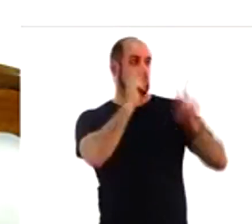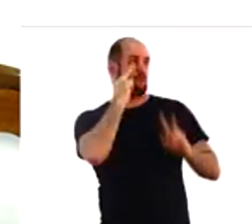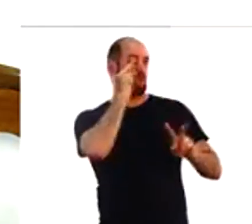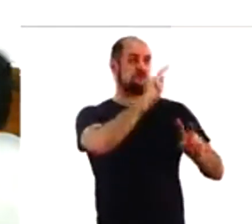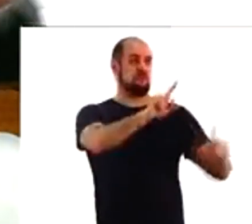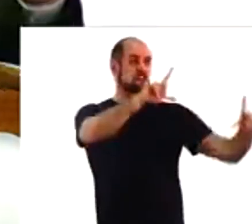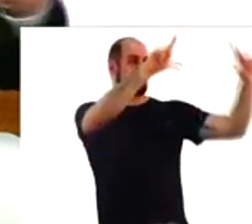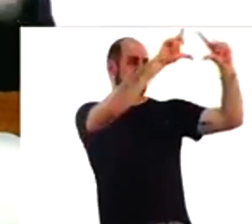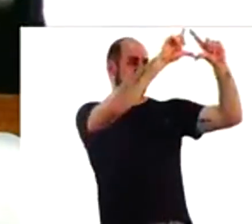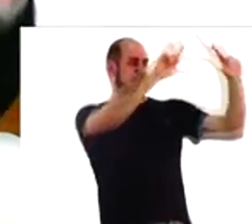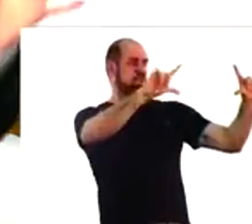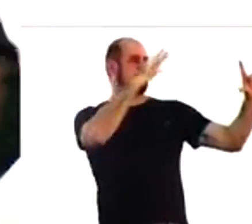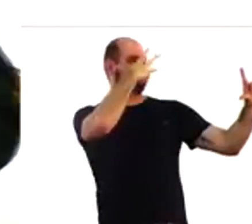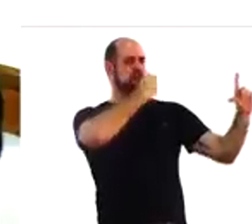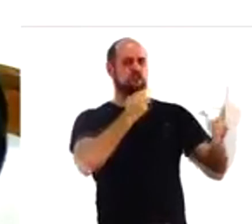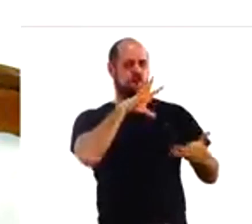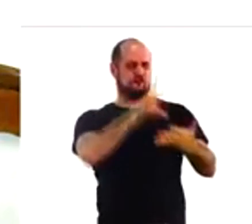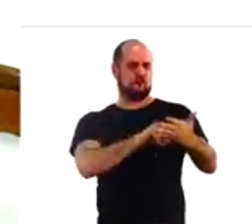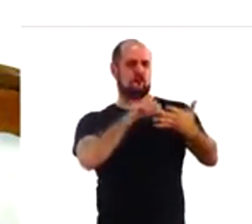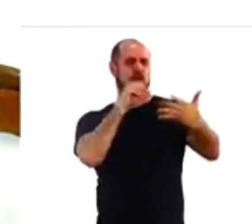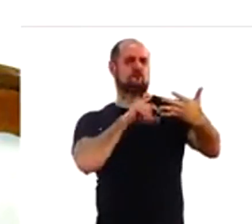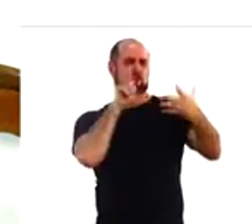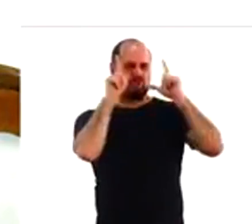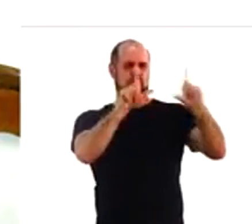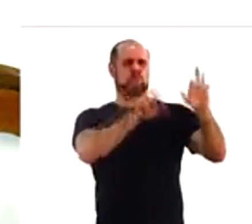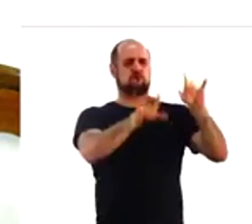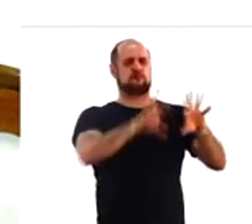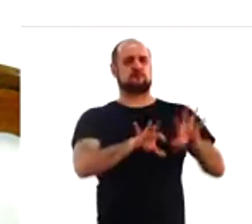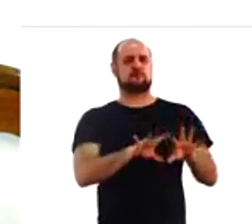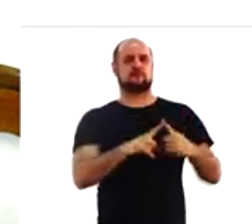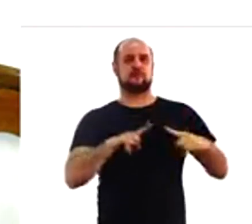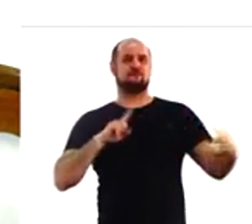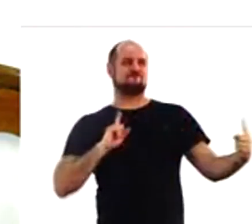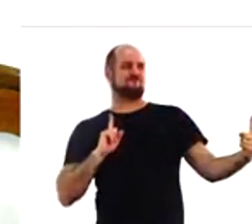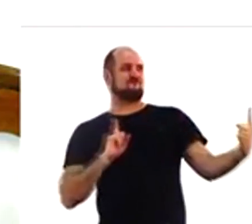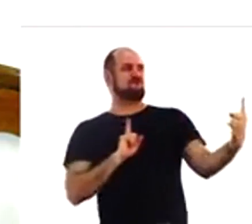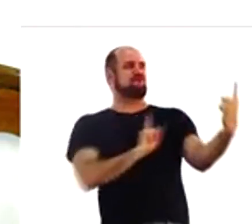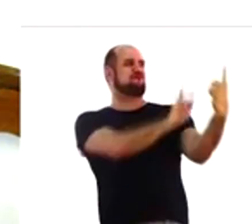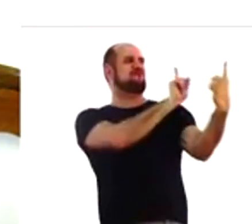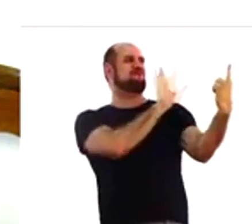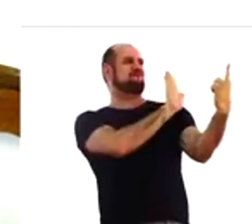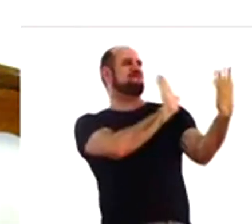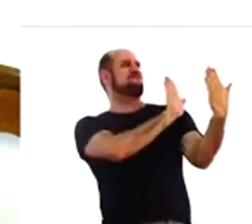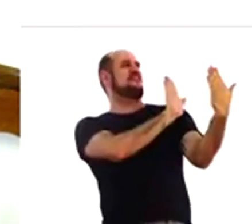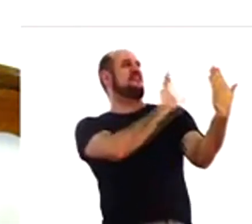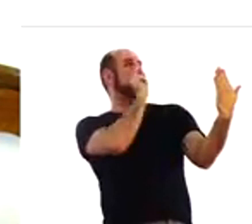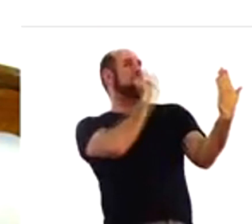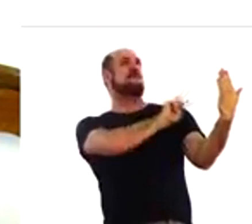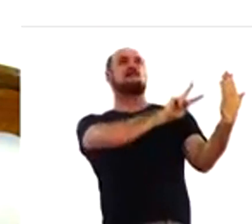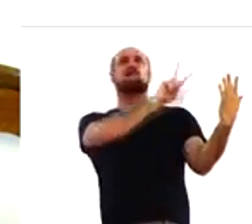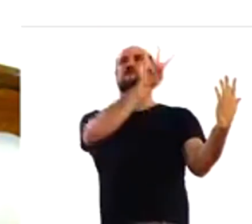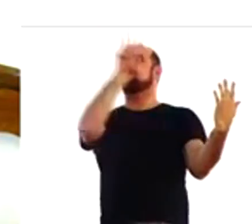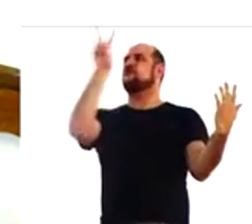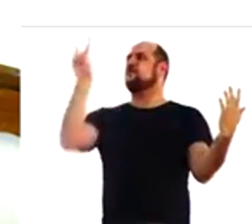numa fotografia, eu via isso em alguma tela de computador. Mas quando eu estive lá, na região de uns 60 ou